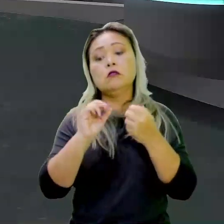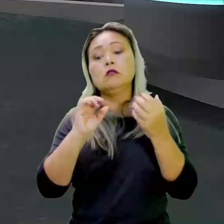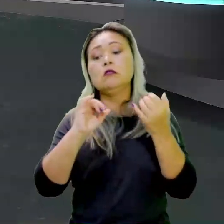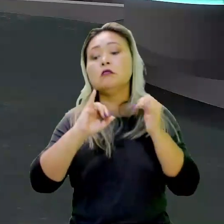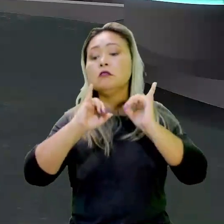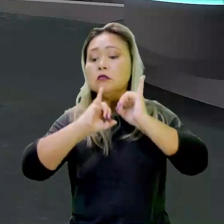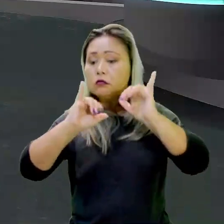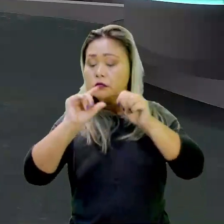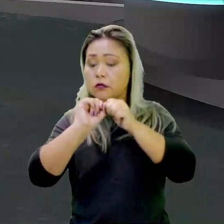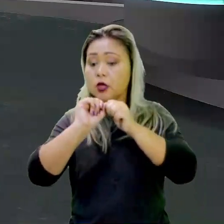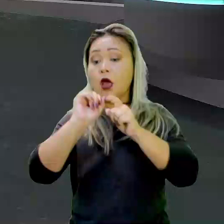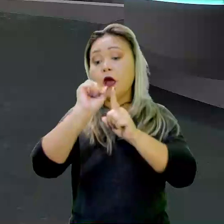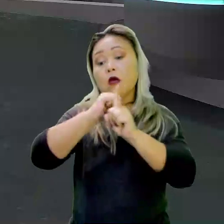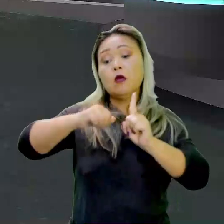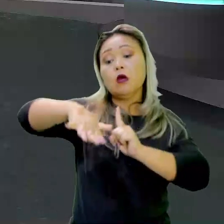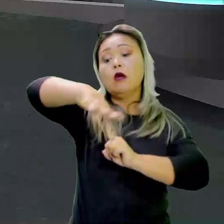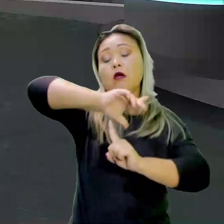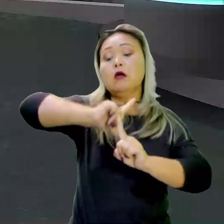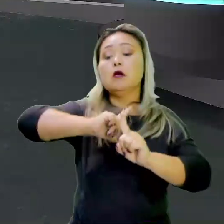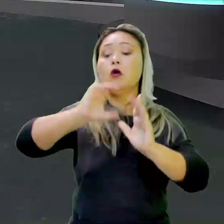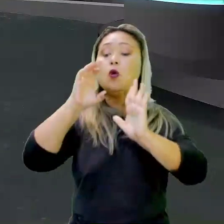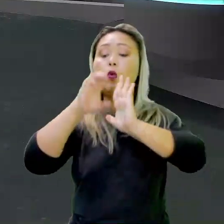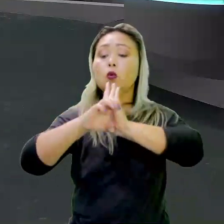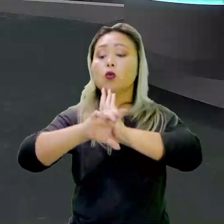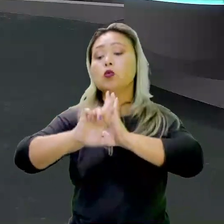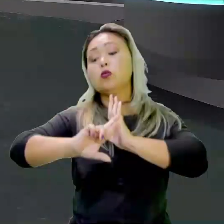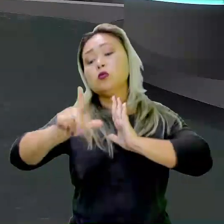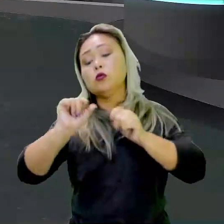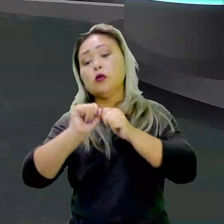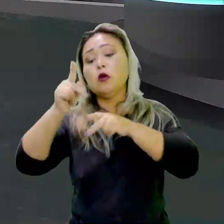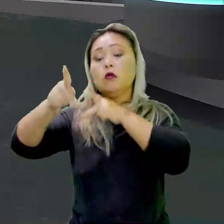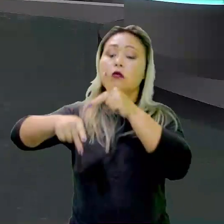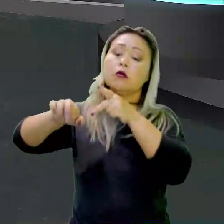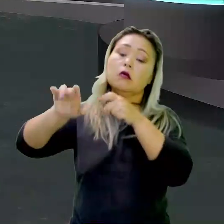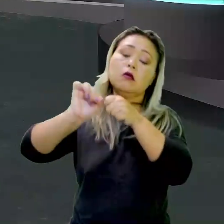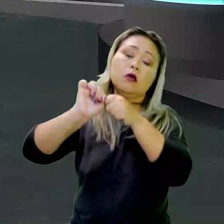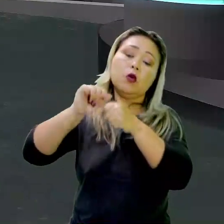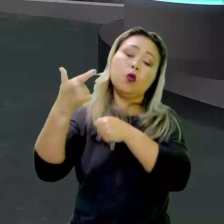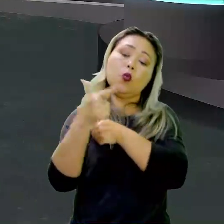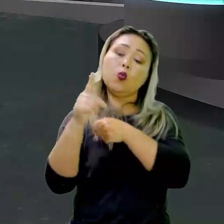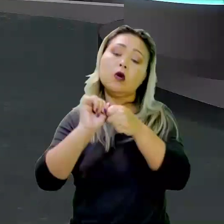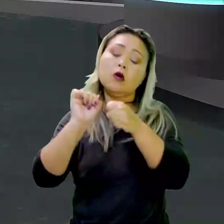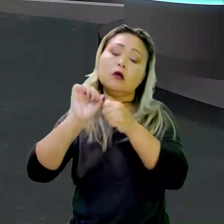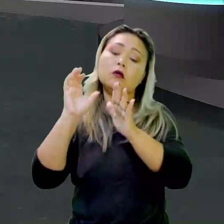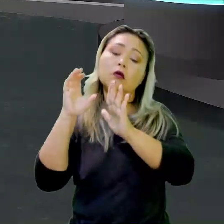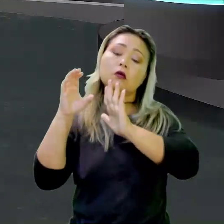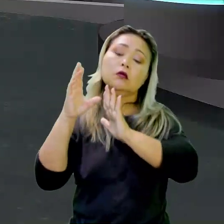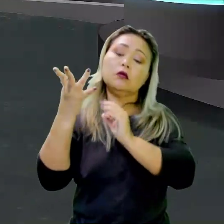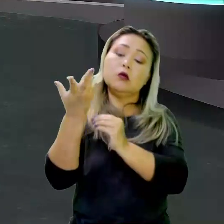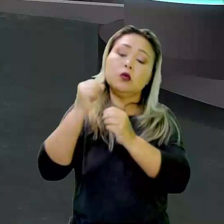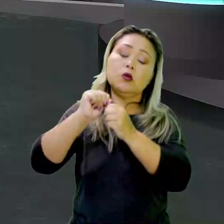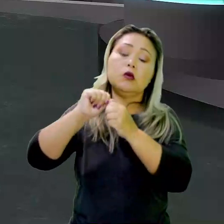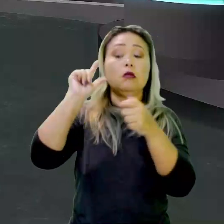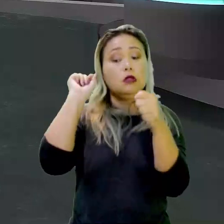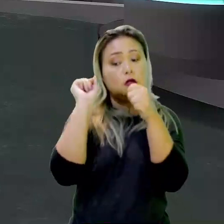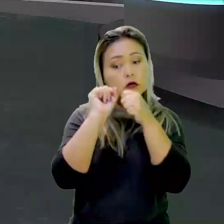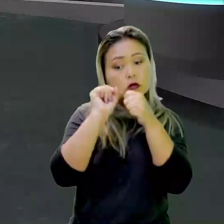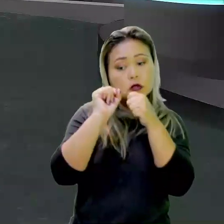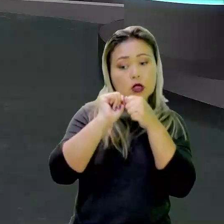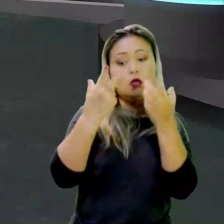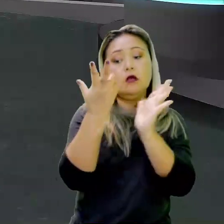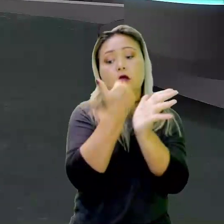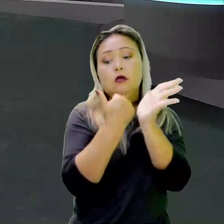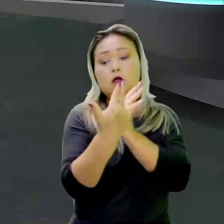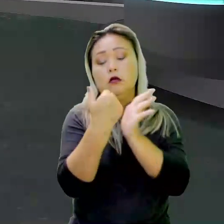expressar. E cada sociedade teve um conceito diferente, né, professor? Isso. Os povos primitivos, eles não tinham esse conceito de arte, mas eles produziram,